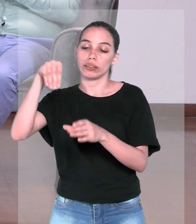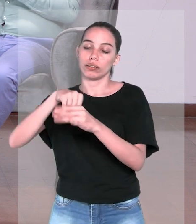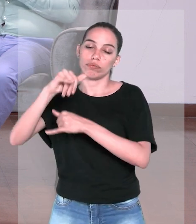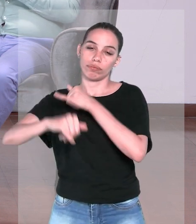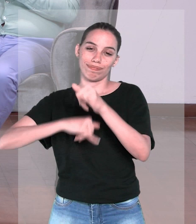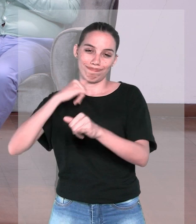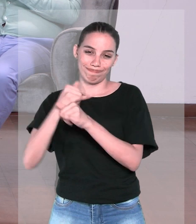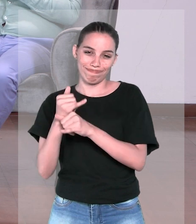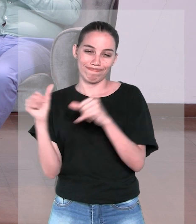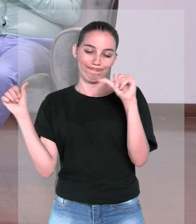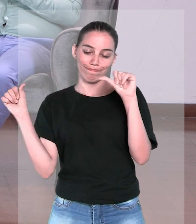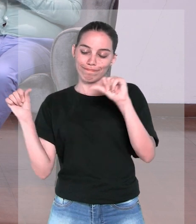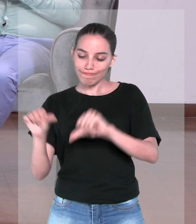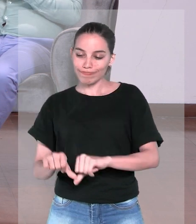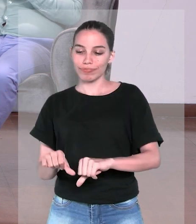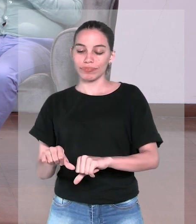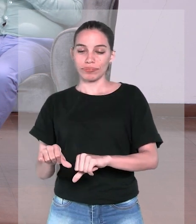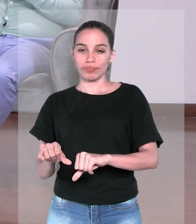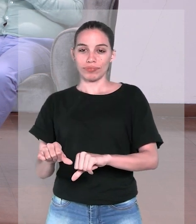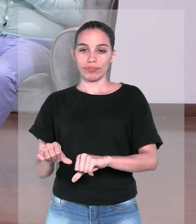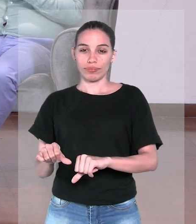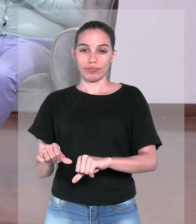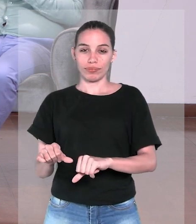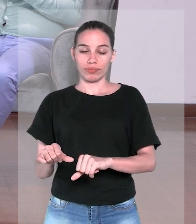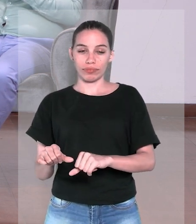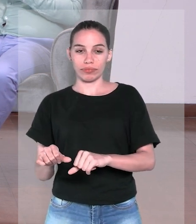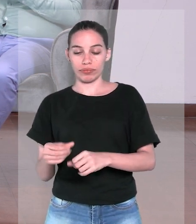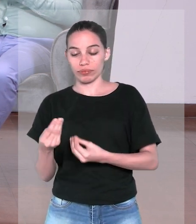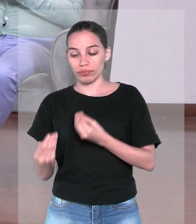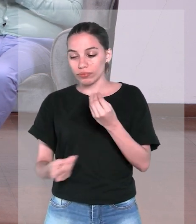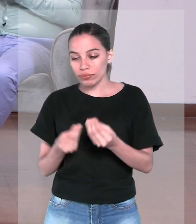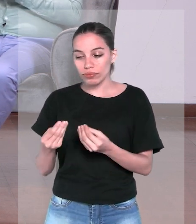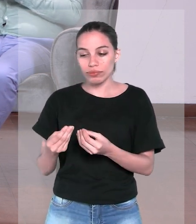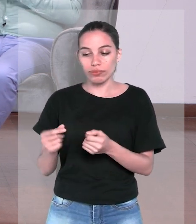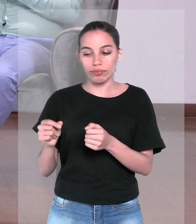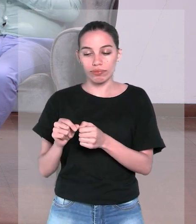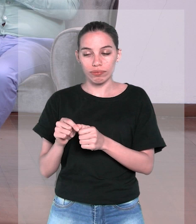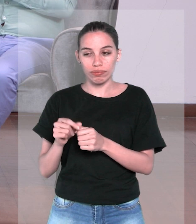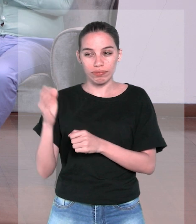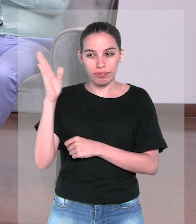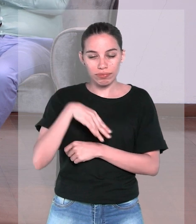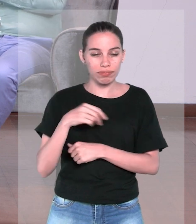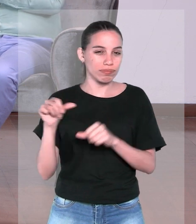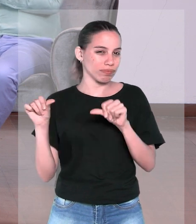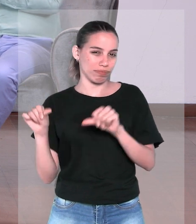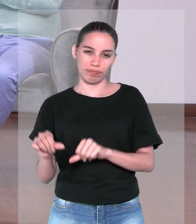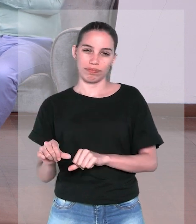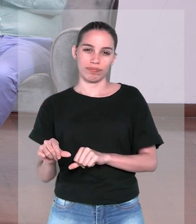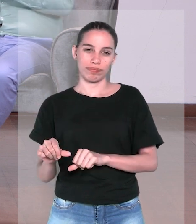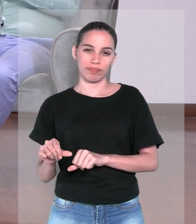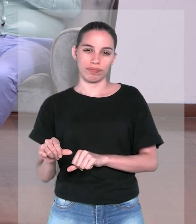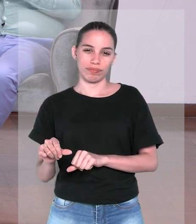matar. Isso divulgado com pedagogia de violência pelas internets. Nós não tínhamos